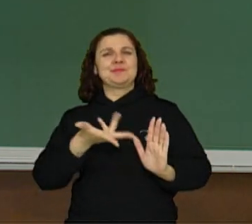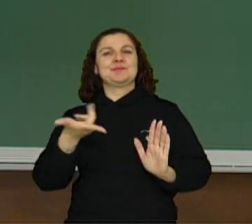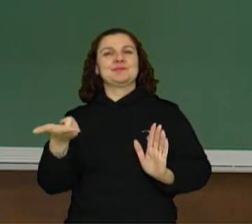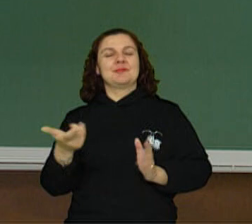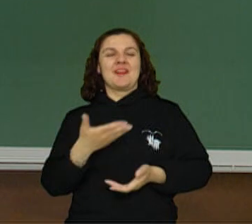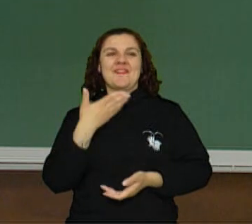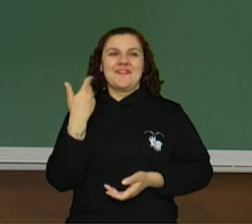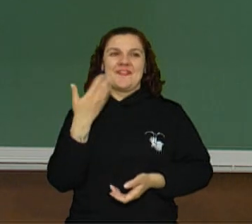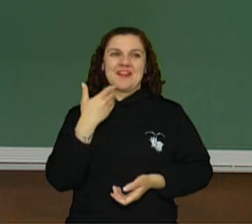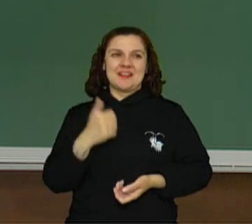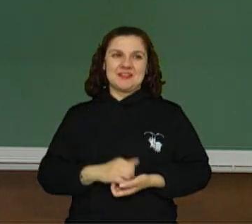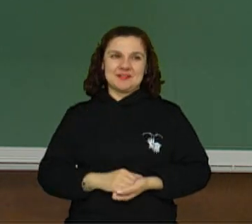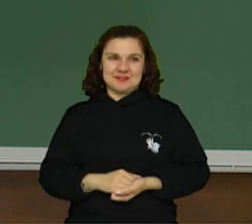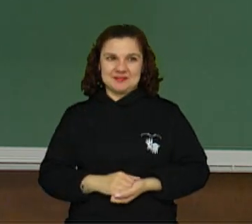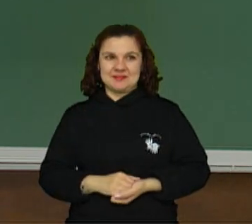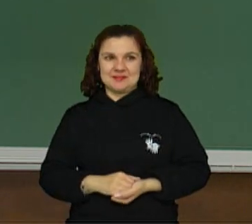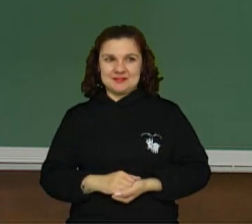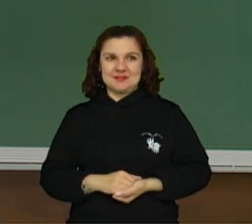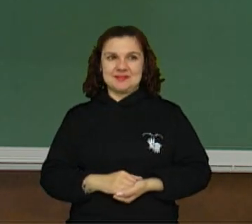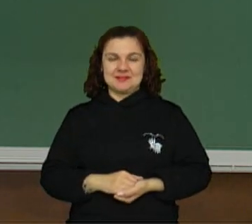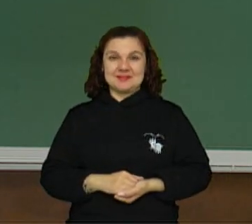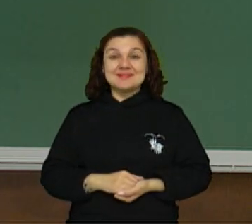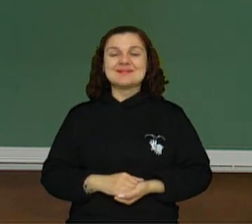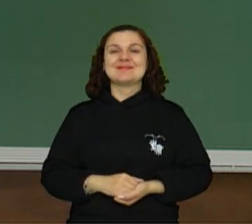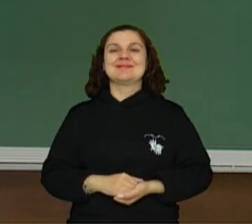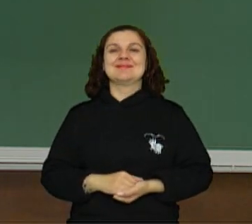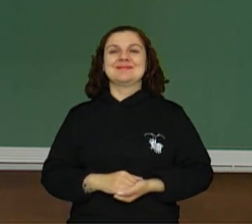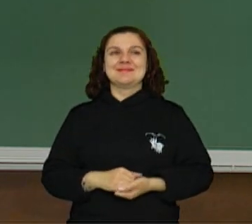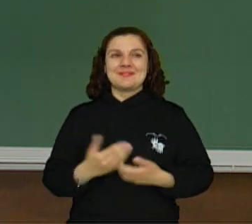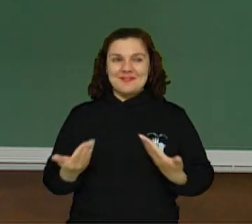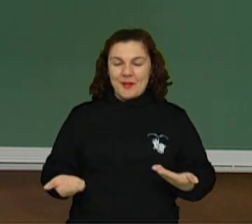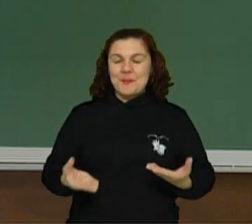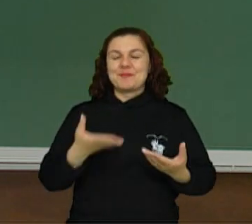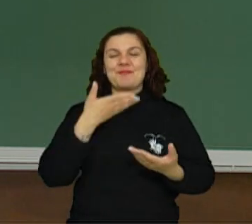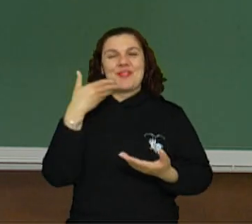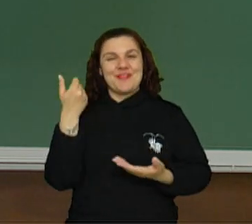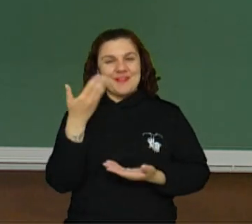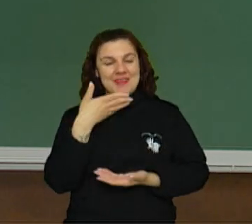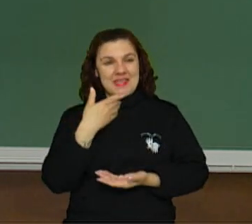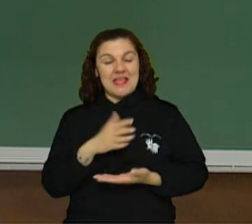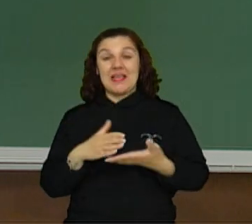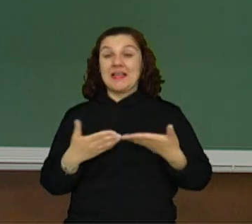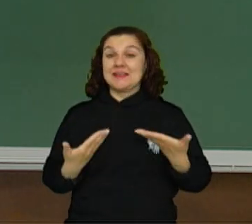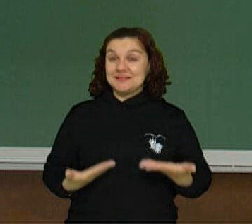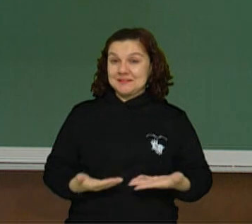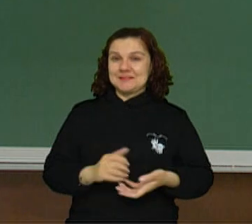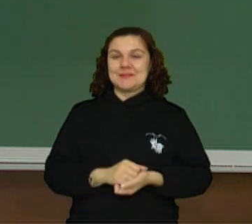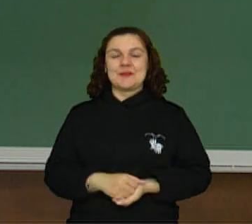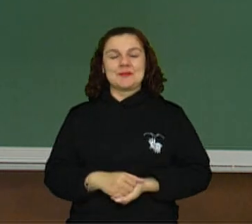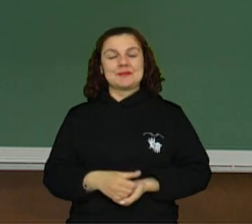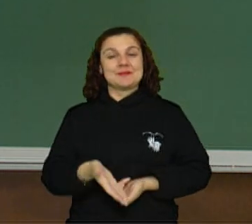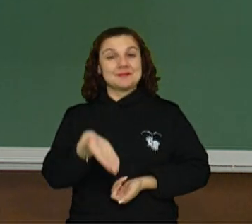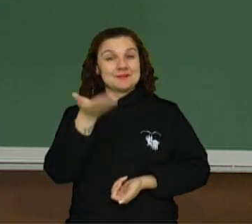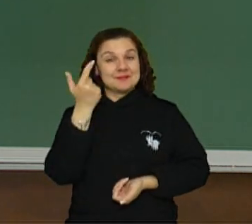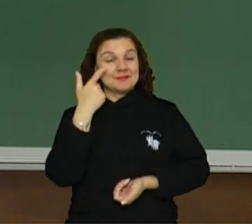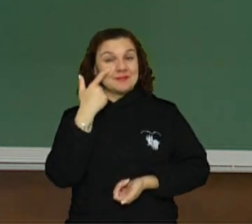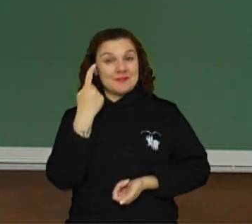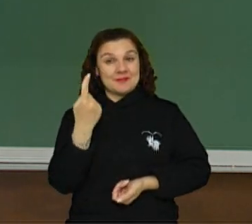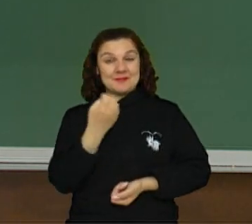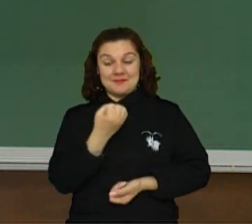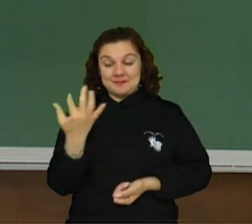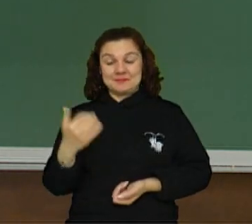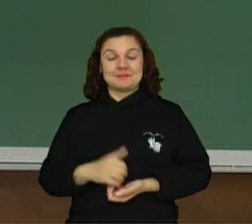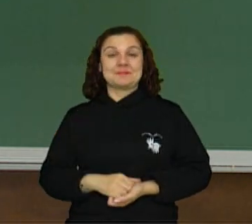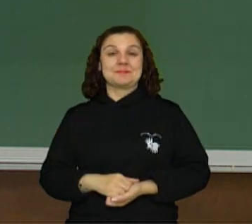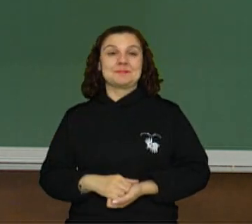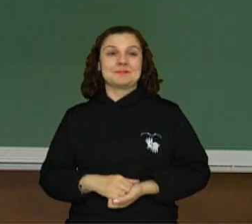é melzinho na chupeta, como diz o outro, né? Muito fácil. Mas vamos lá retomar algumas